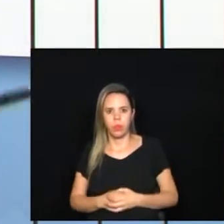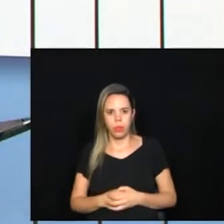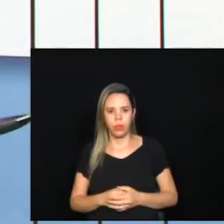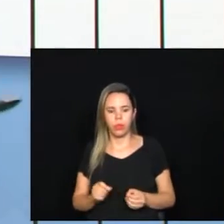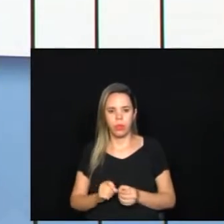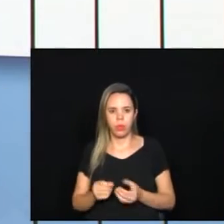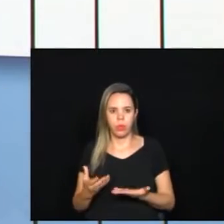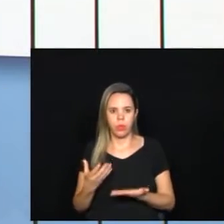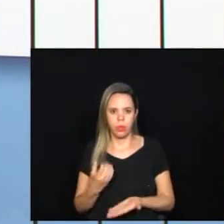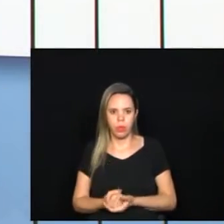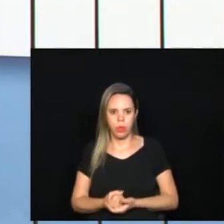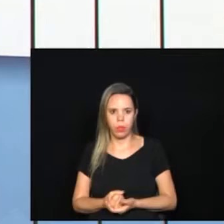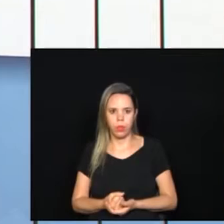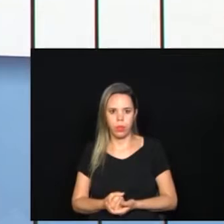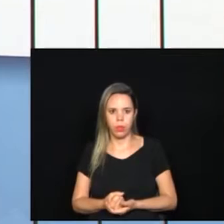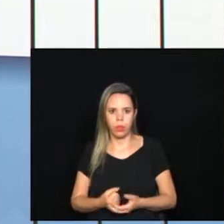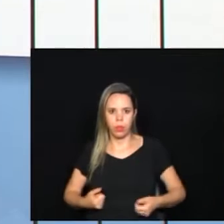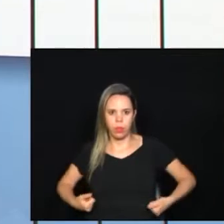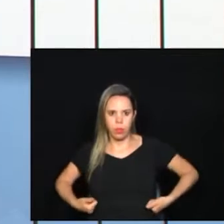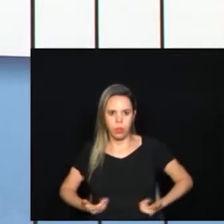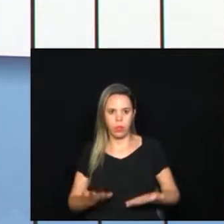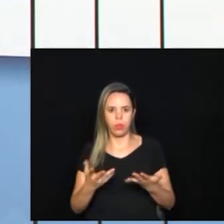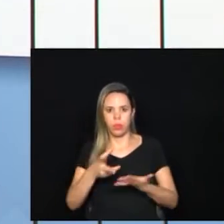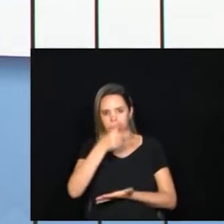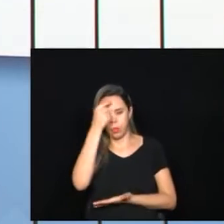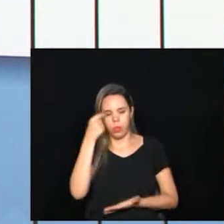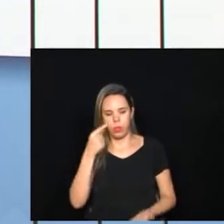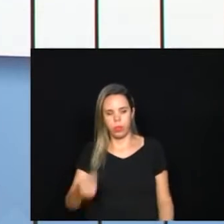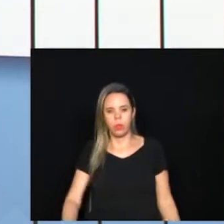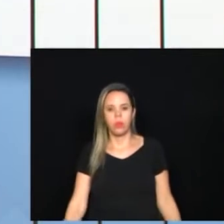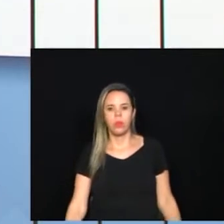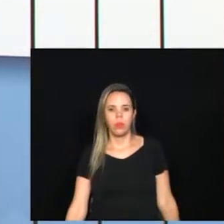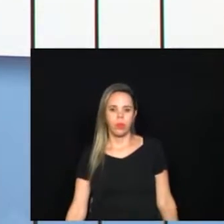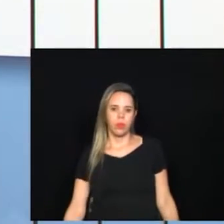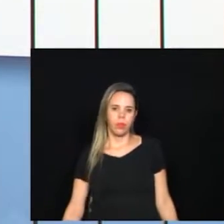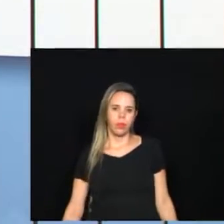foi recebido e o que foi gasto pela Prefeitura. Acompanhe.